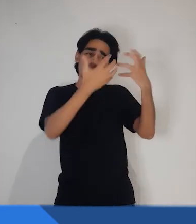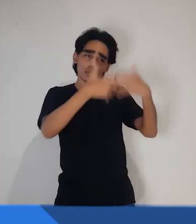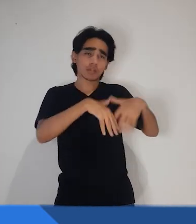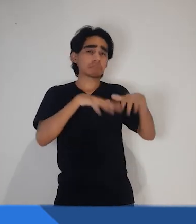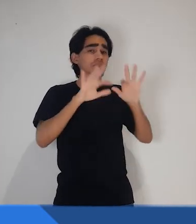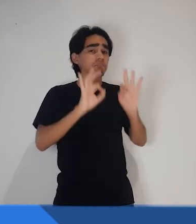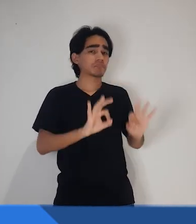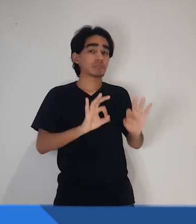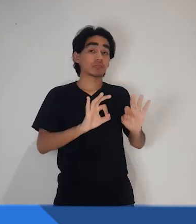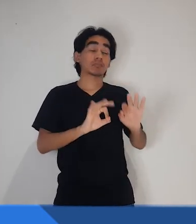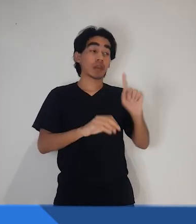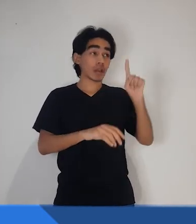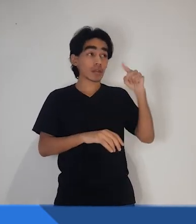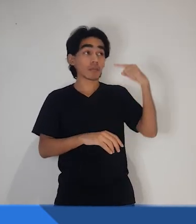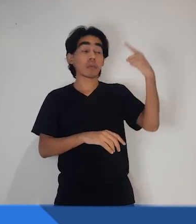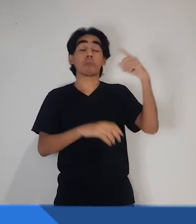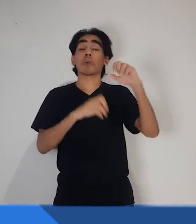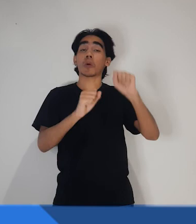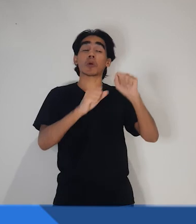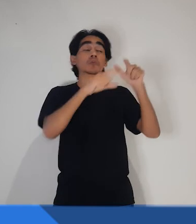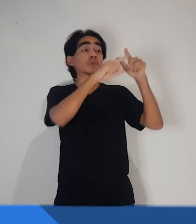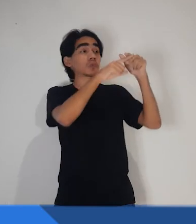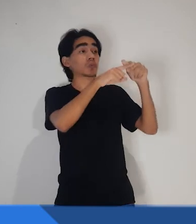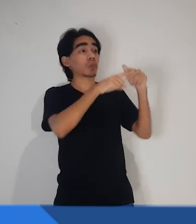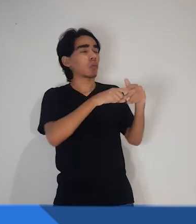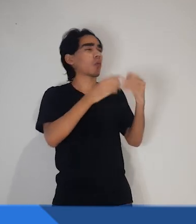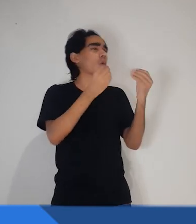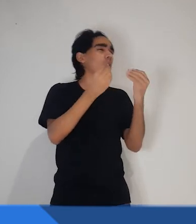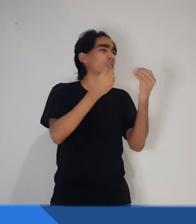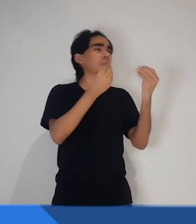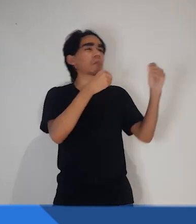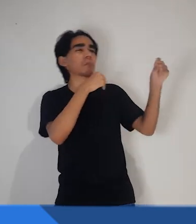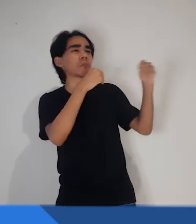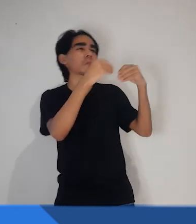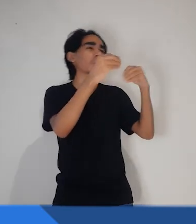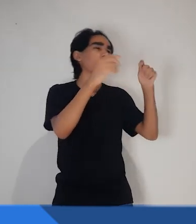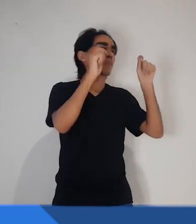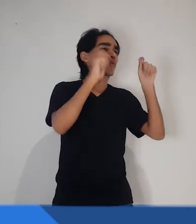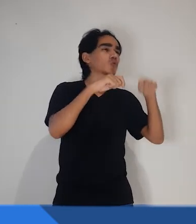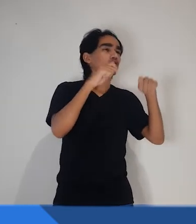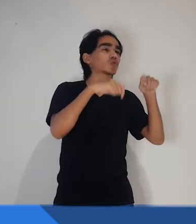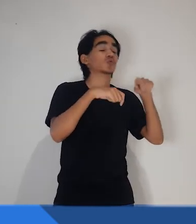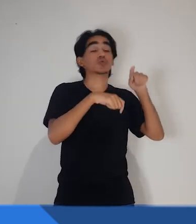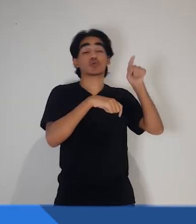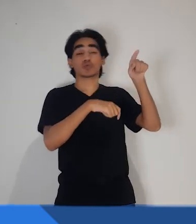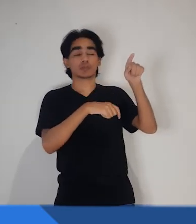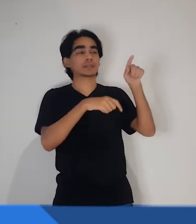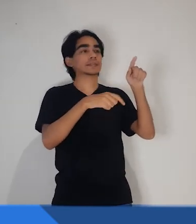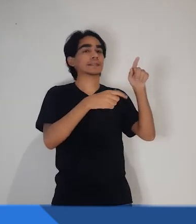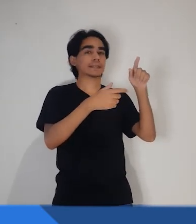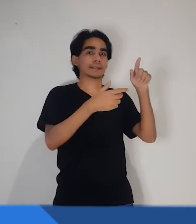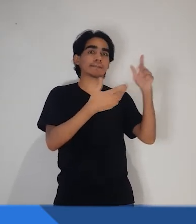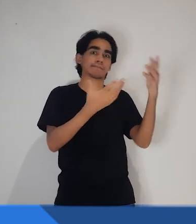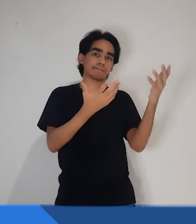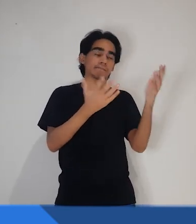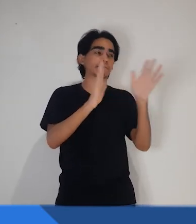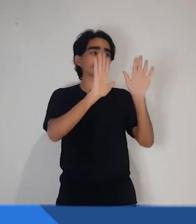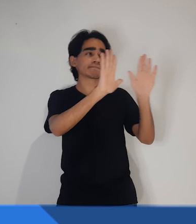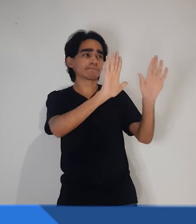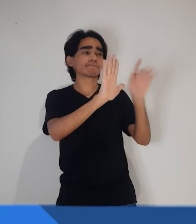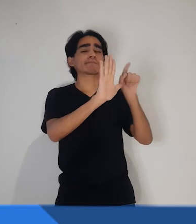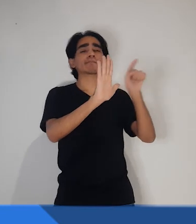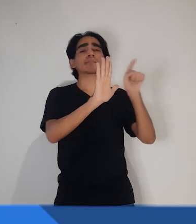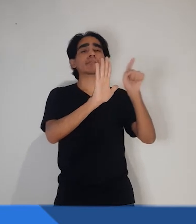problema. Depois você pode alterar essas opções aqui para ver como é que a questão vai se